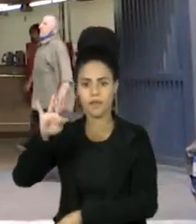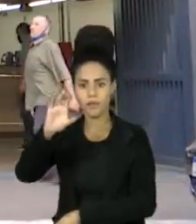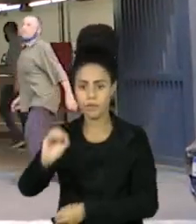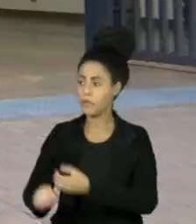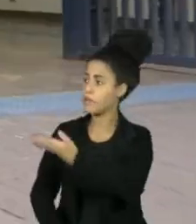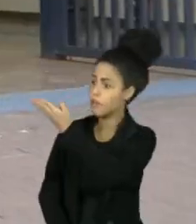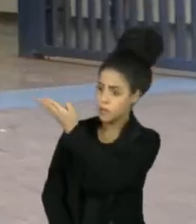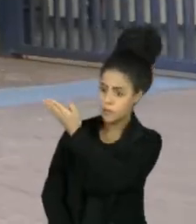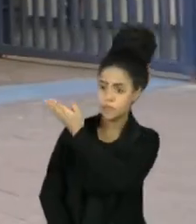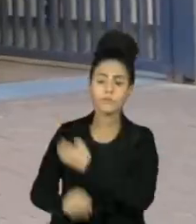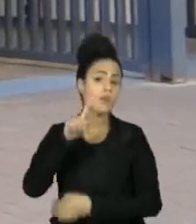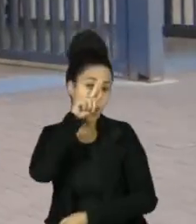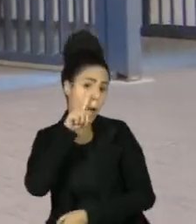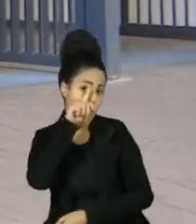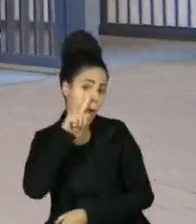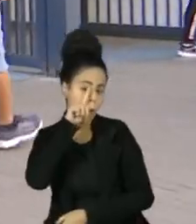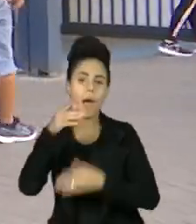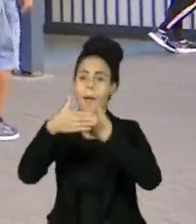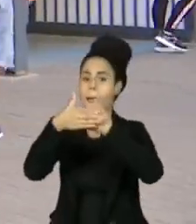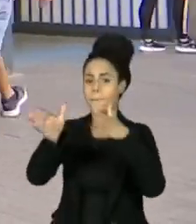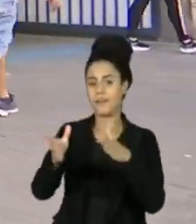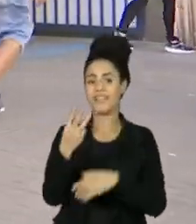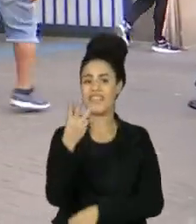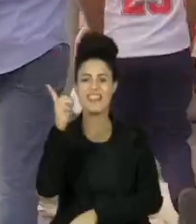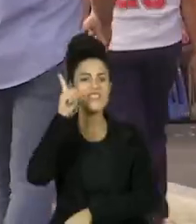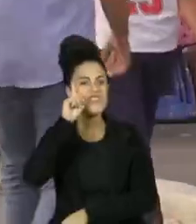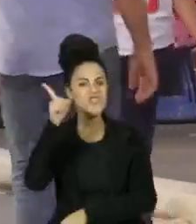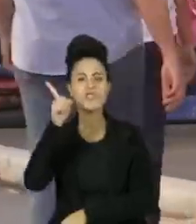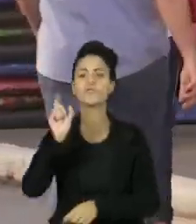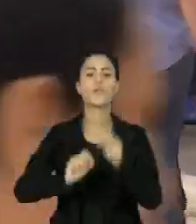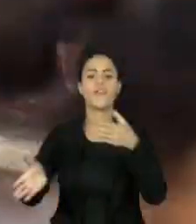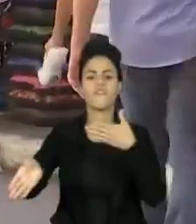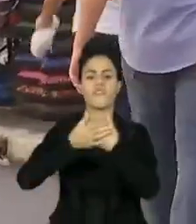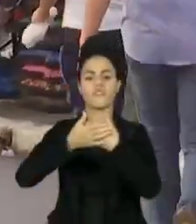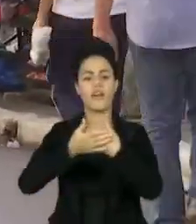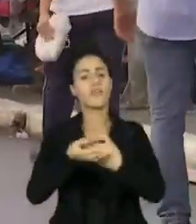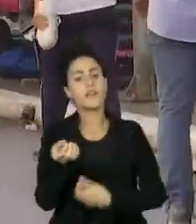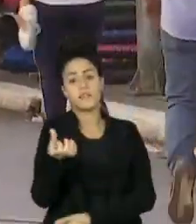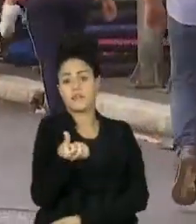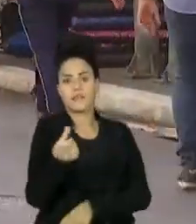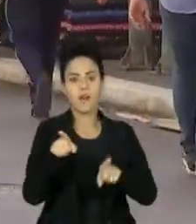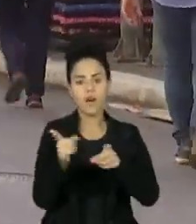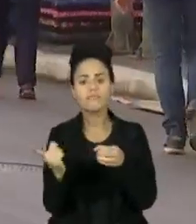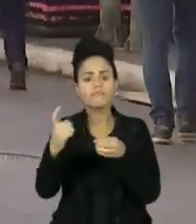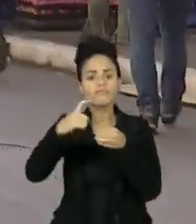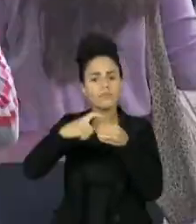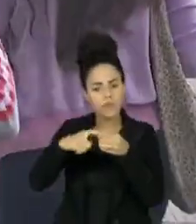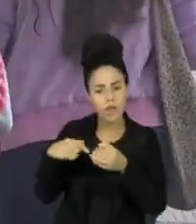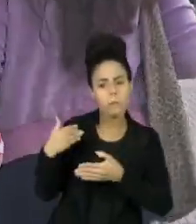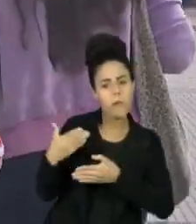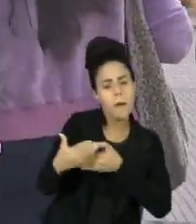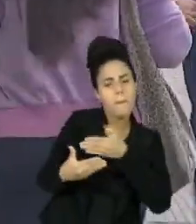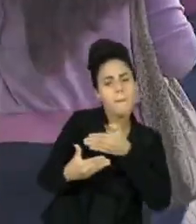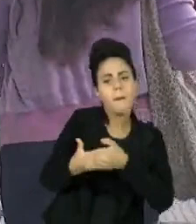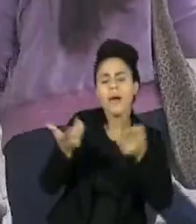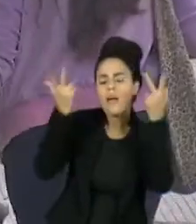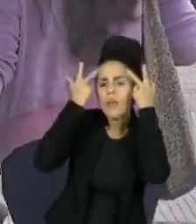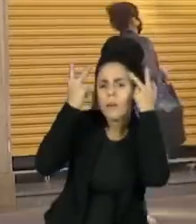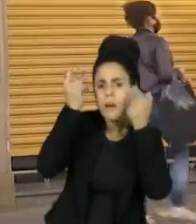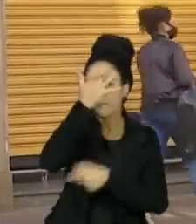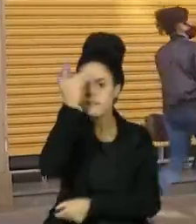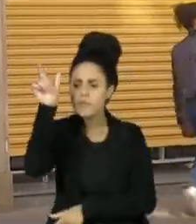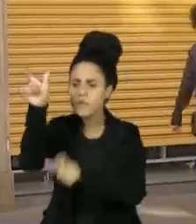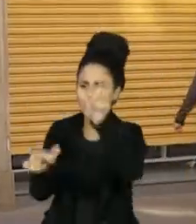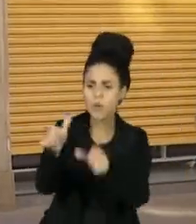azul do metrô, foi reaberta depois de 3 dias. Já sexta-feira tem sido de retomada, especialmente para os